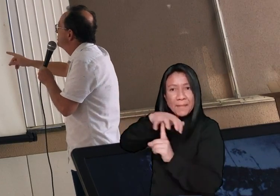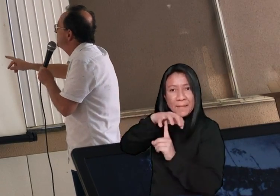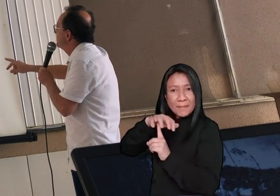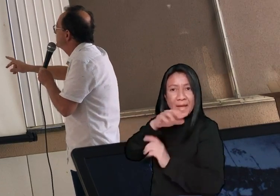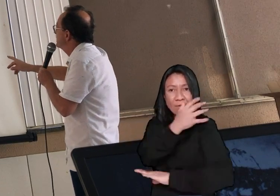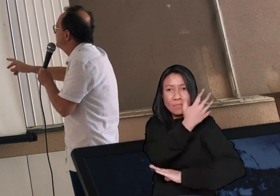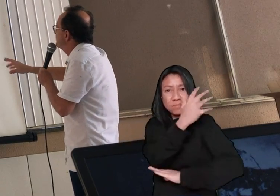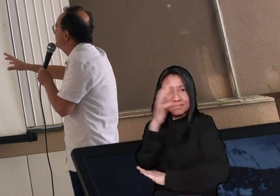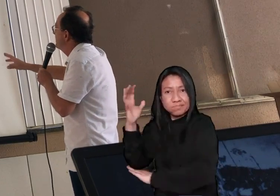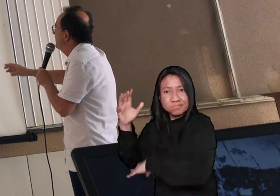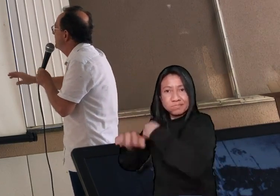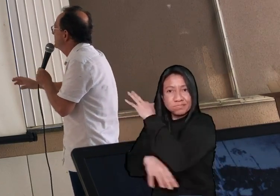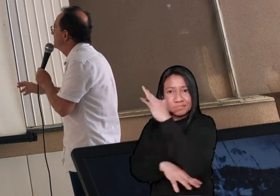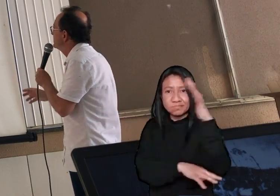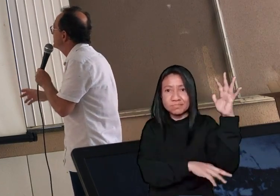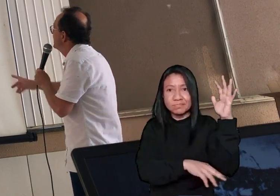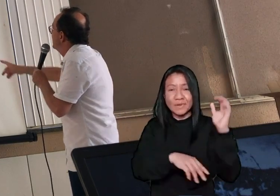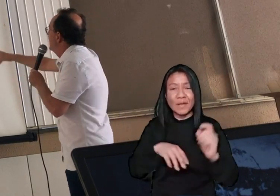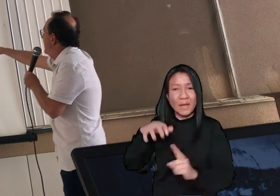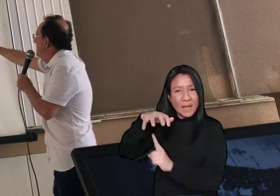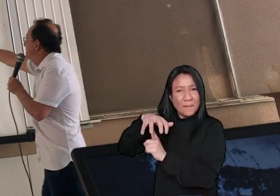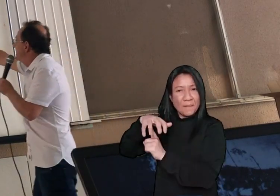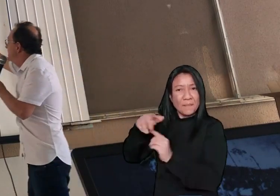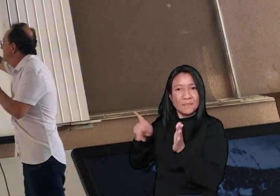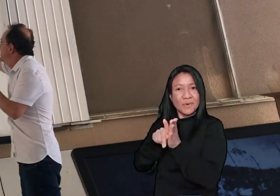Tinha até alguma coisa que aparecia. Esse aqui é um